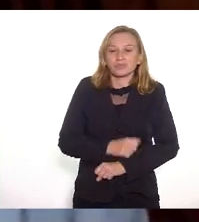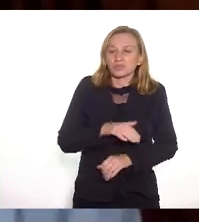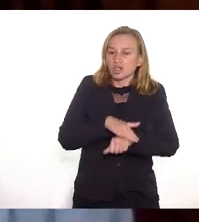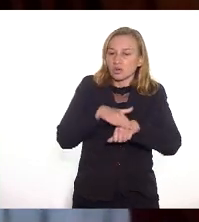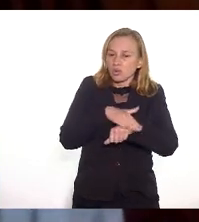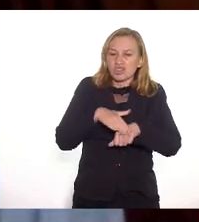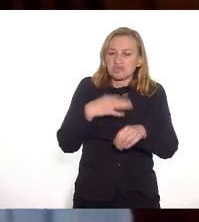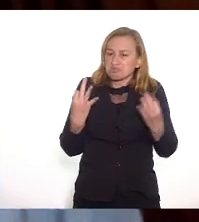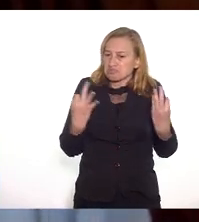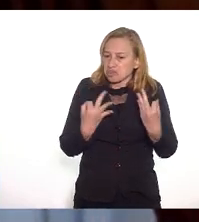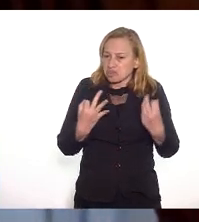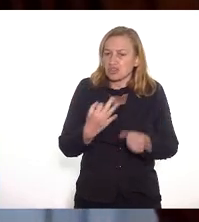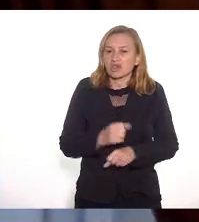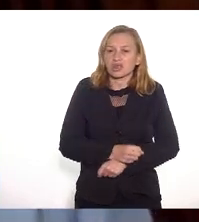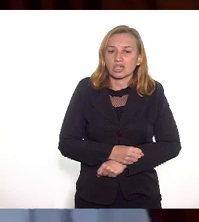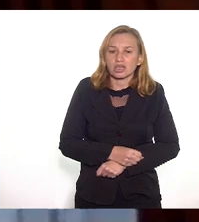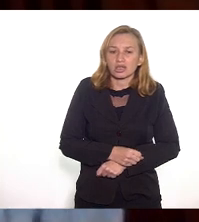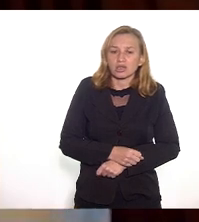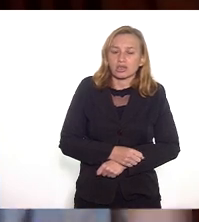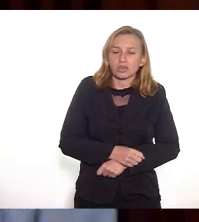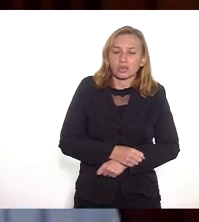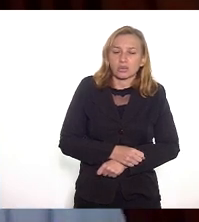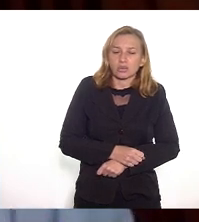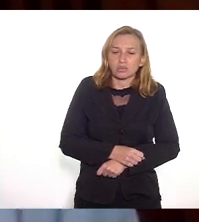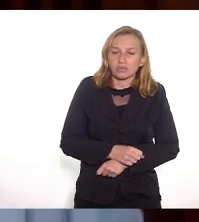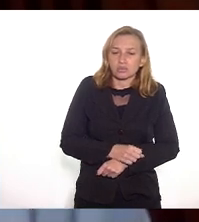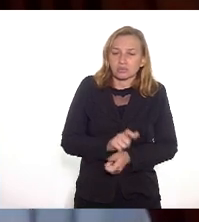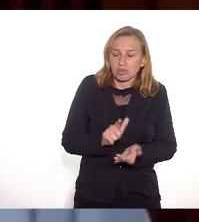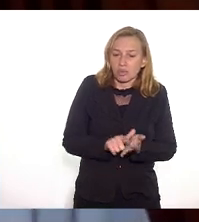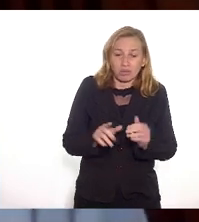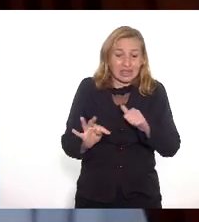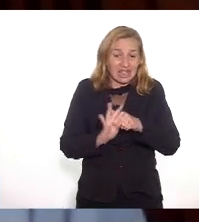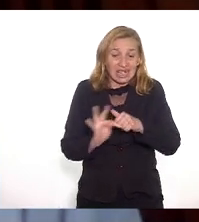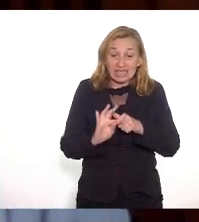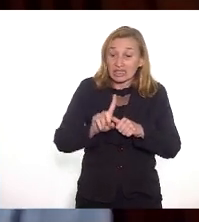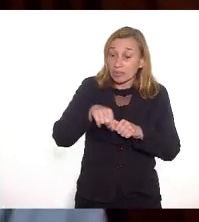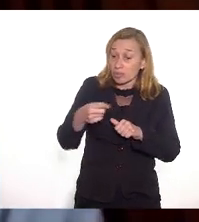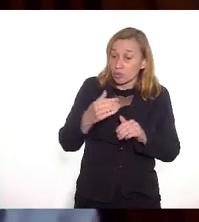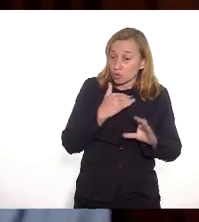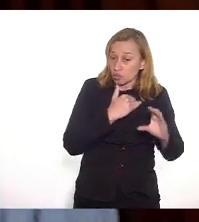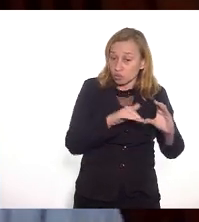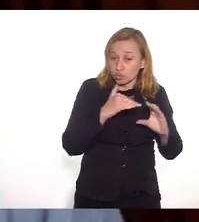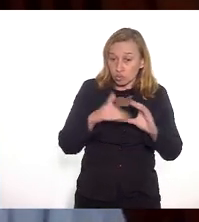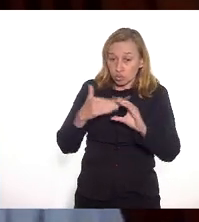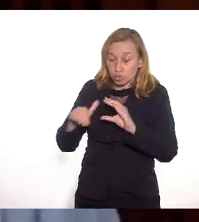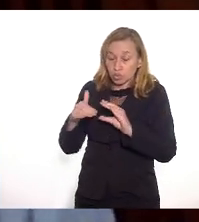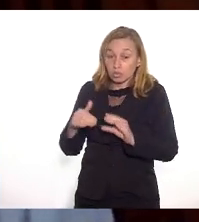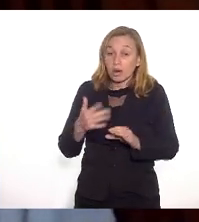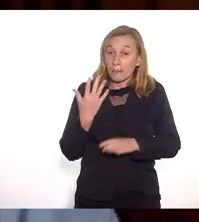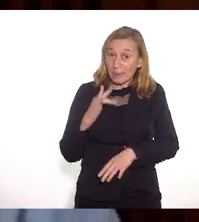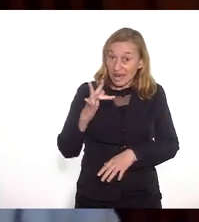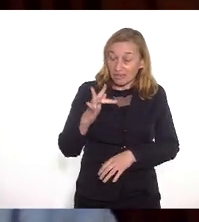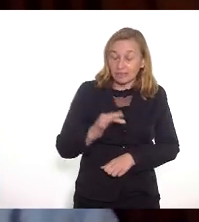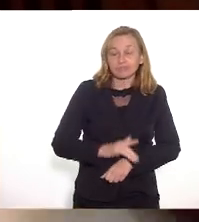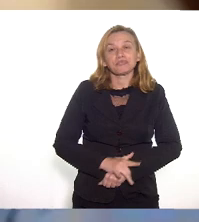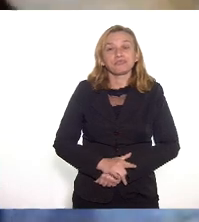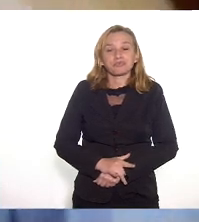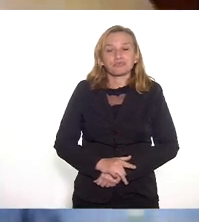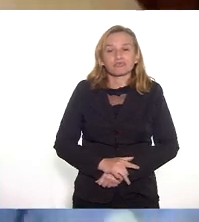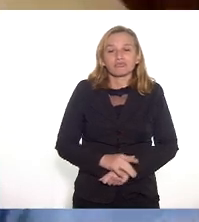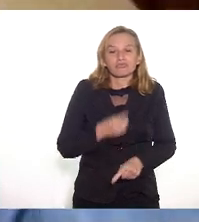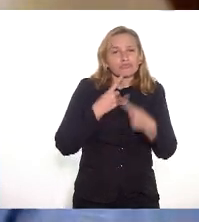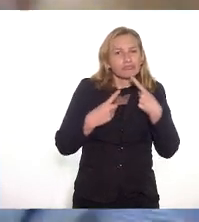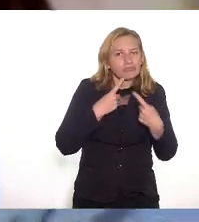foi excelente, há uma nota técnica, inclusive eu vou depois encaminhar para todos, uma breve nota técnica, e a